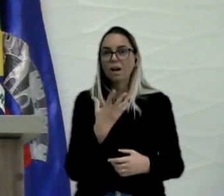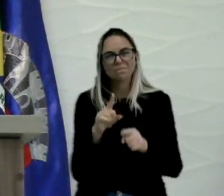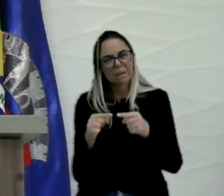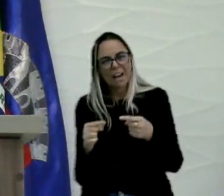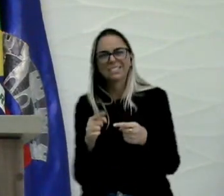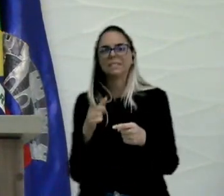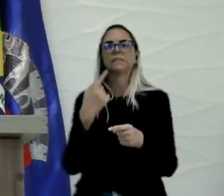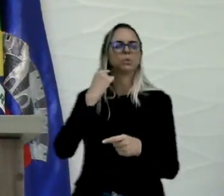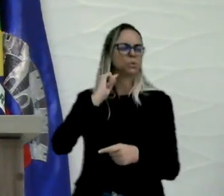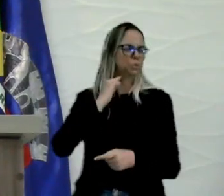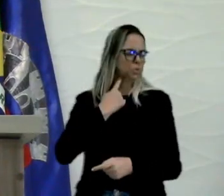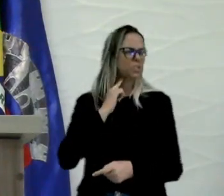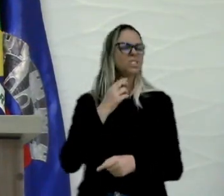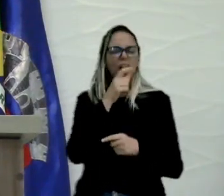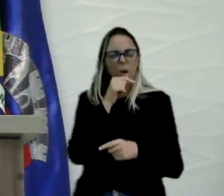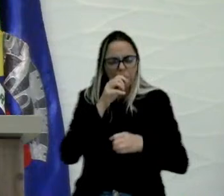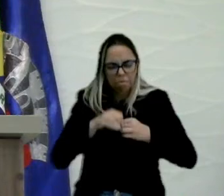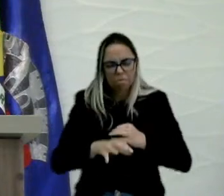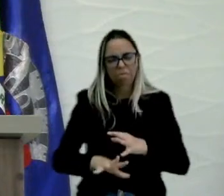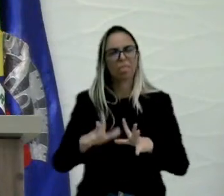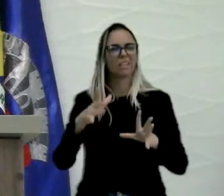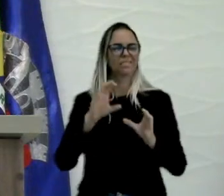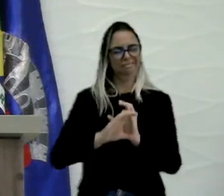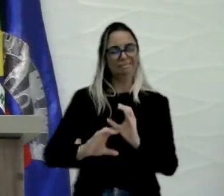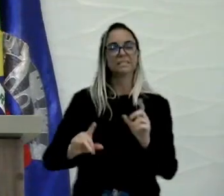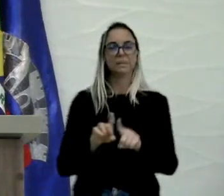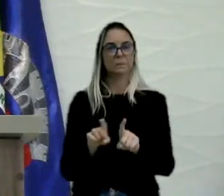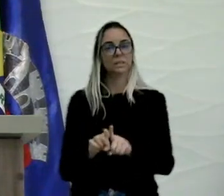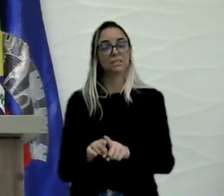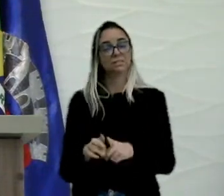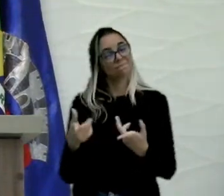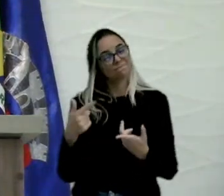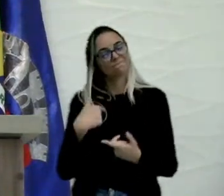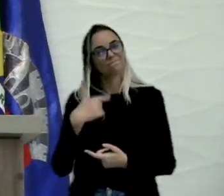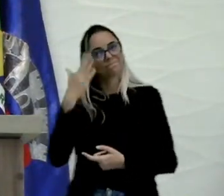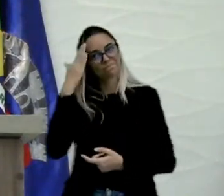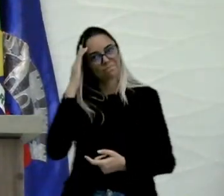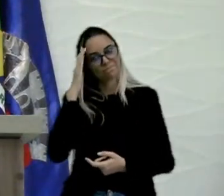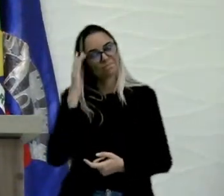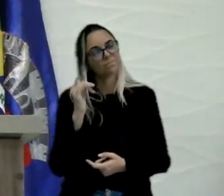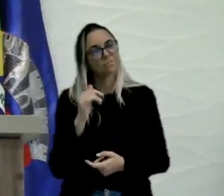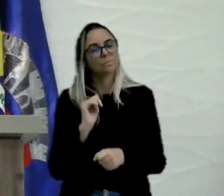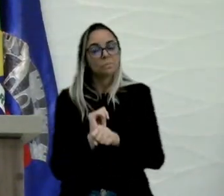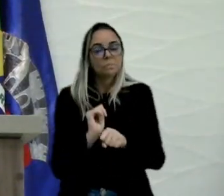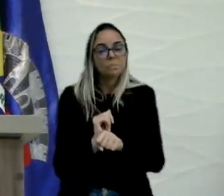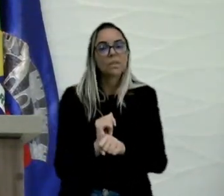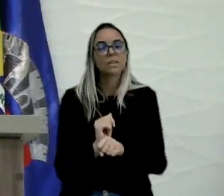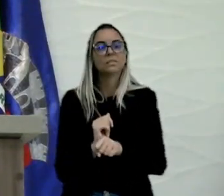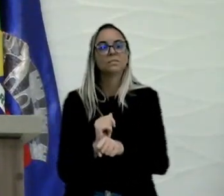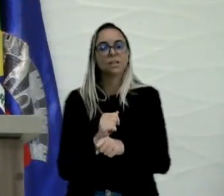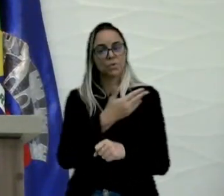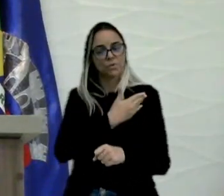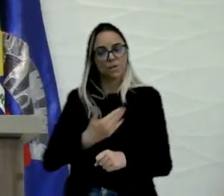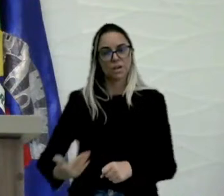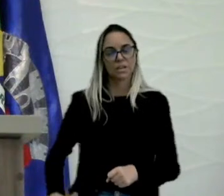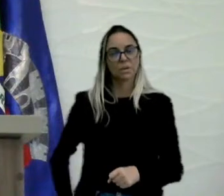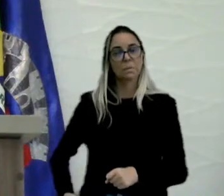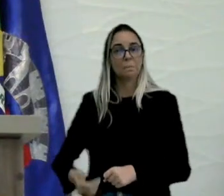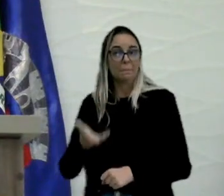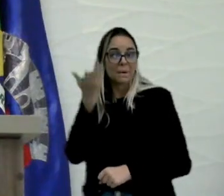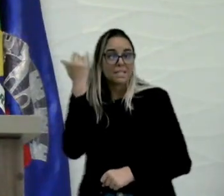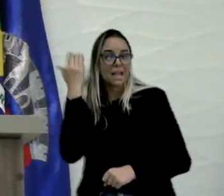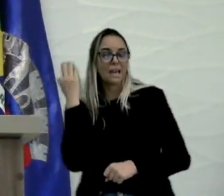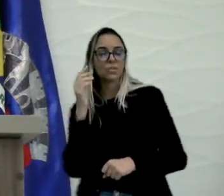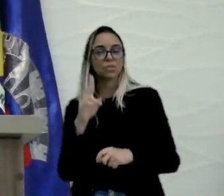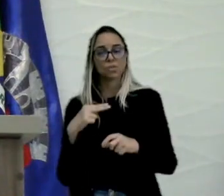também então foi por isso pelo menos Até onde eu sei que a obra foi embargada no tempo né da gestão passada mas nós